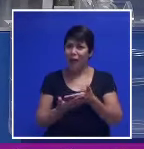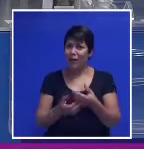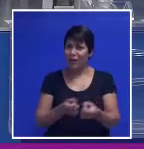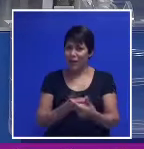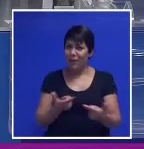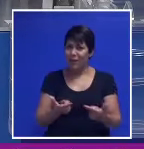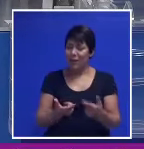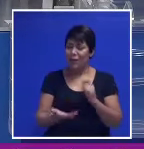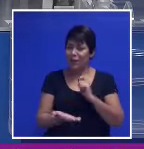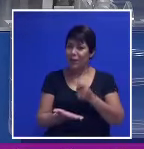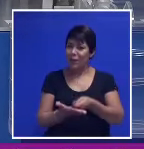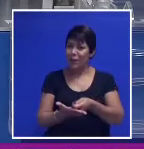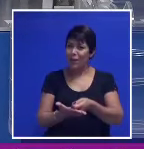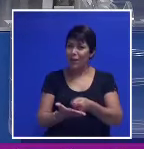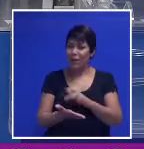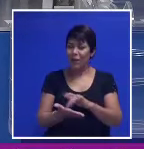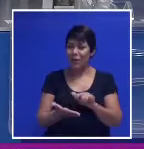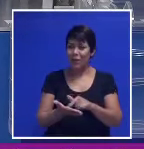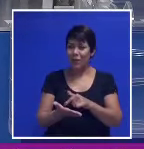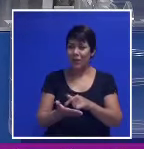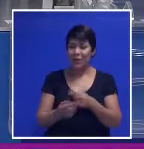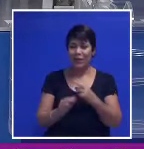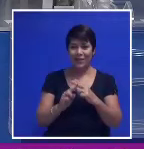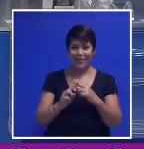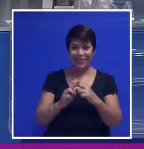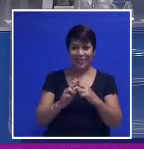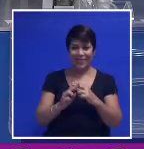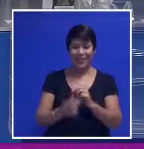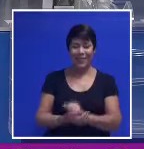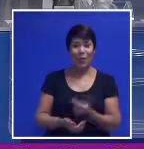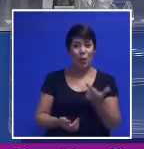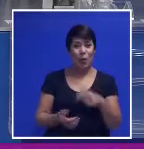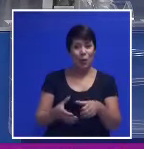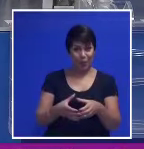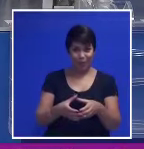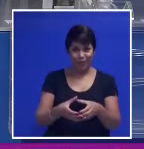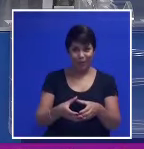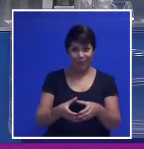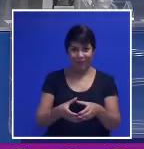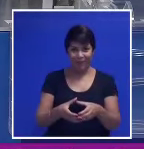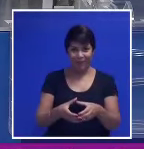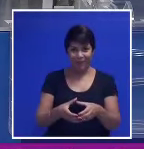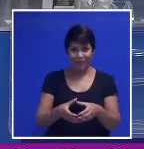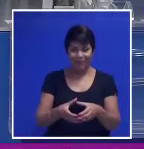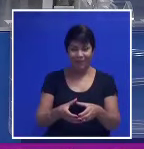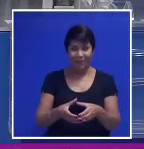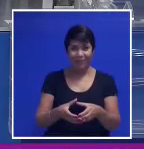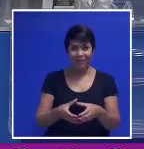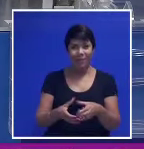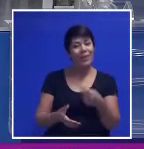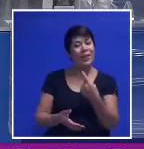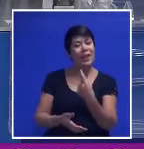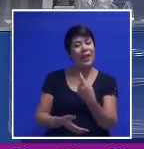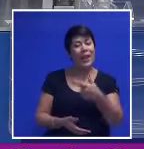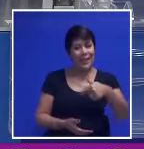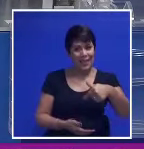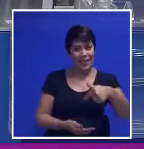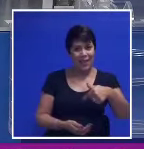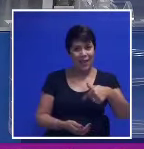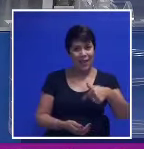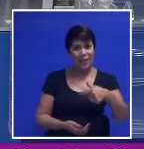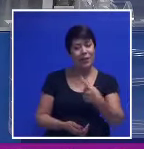Acredite na sorte e aposte nas loterias Caixa. Vem chegando mais uma bola, é